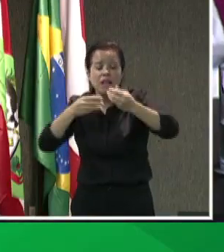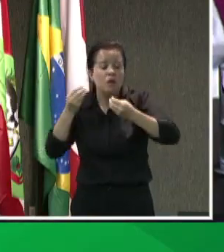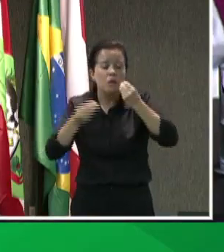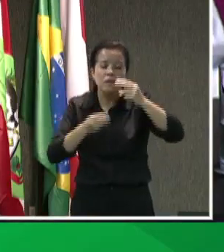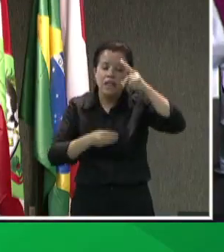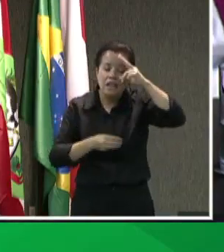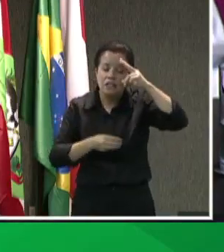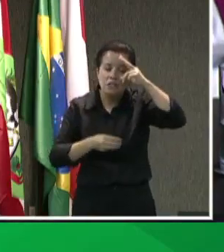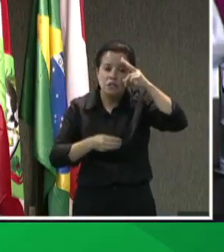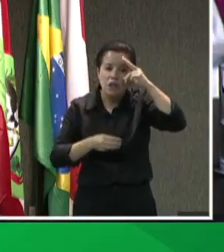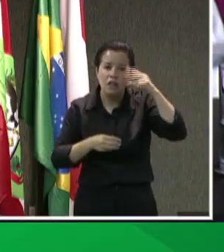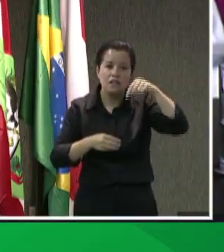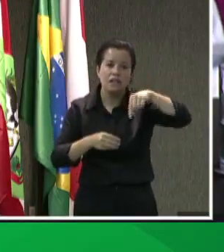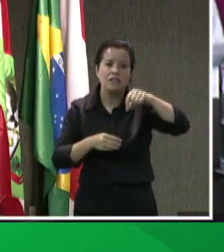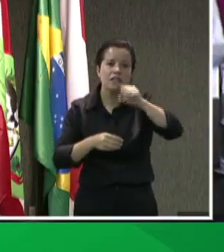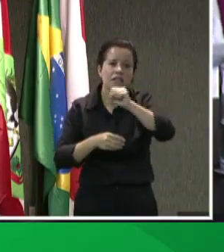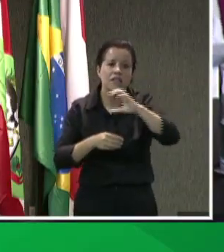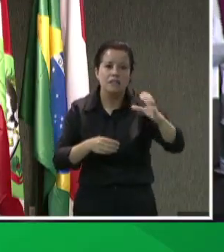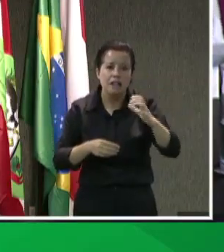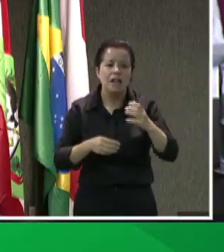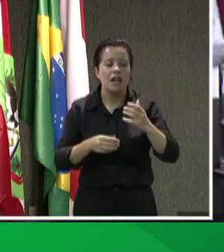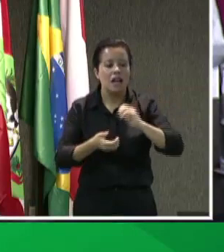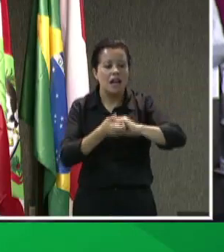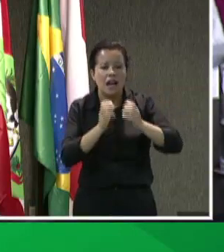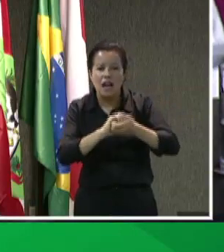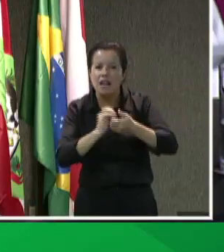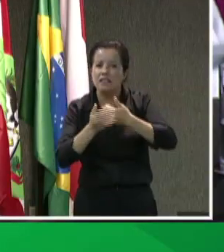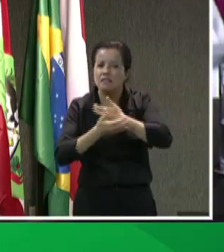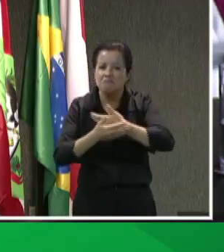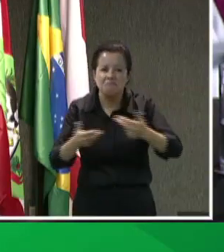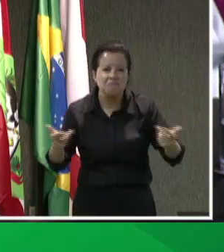Morto, sobre a história das artes plásticas que tem lá dentro da catedral,